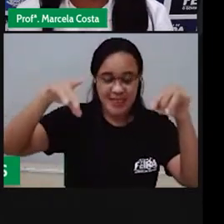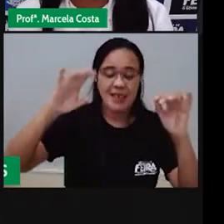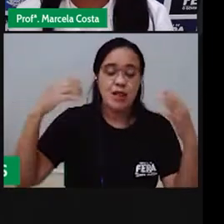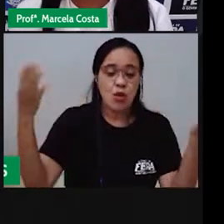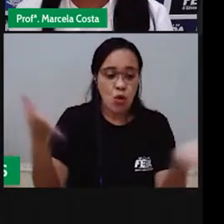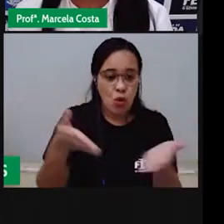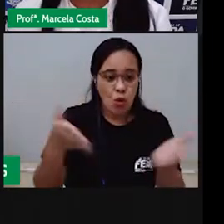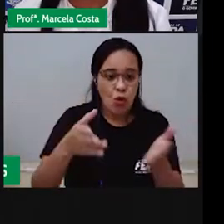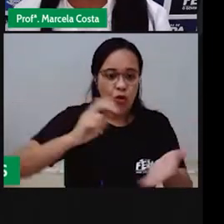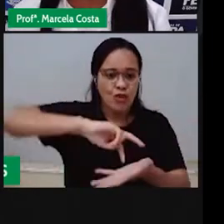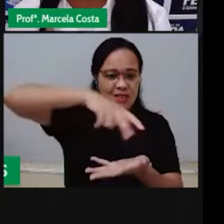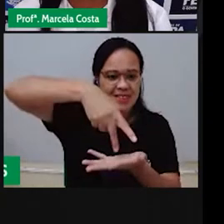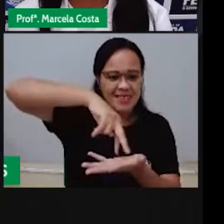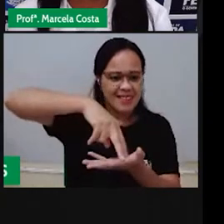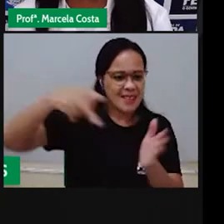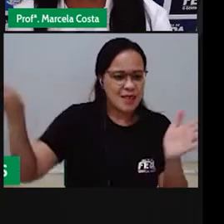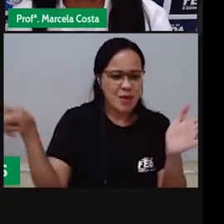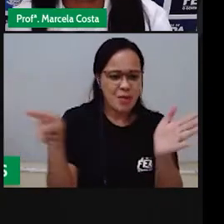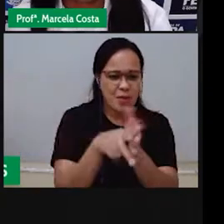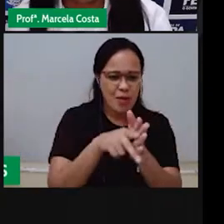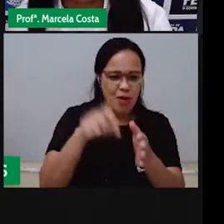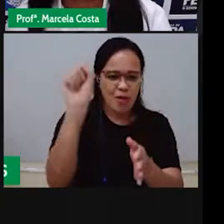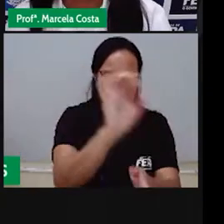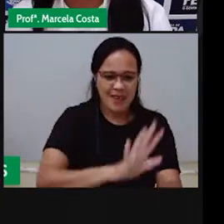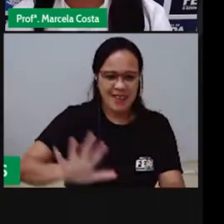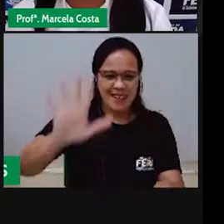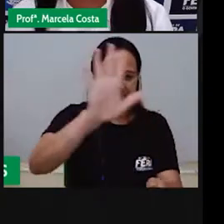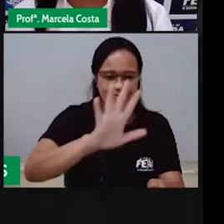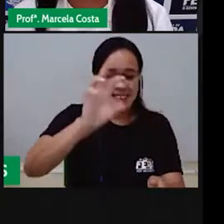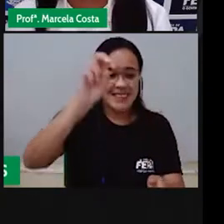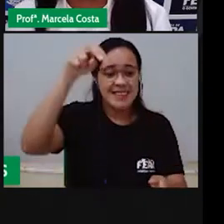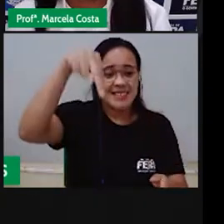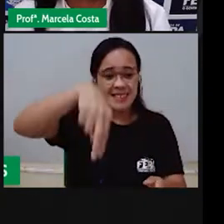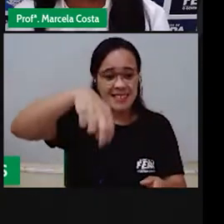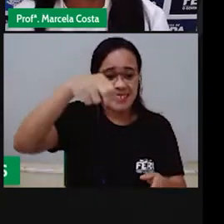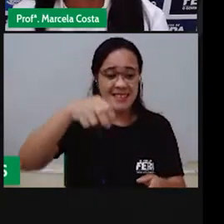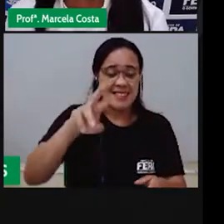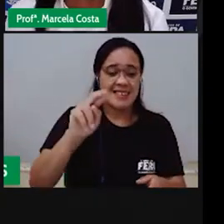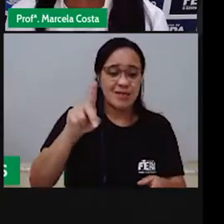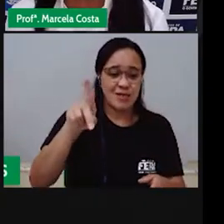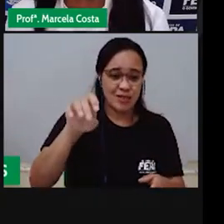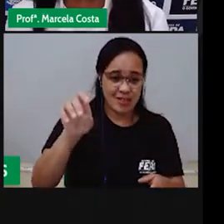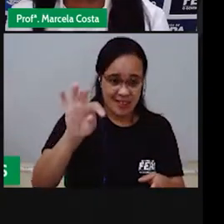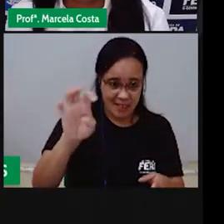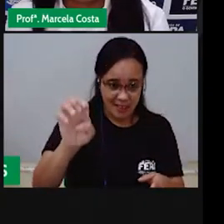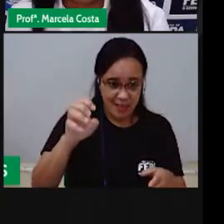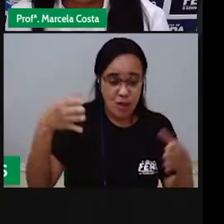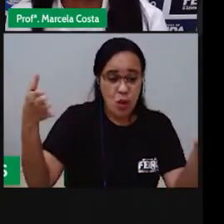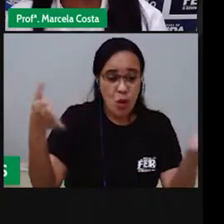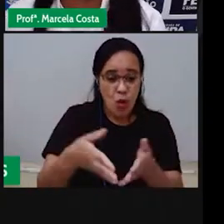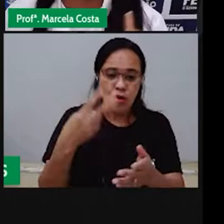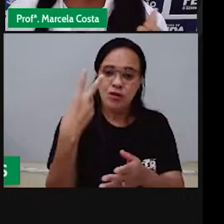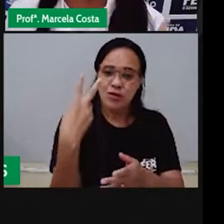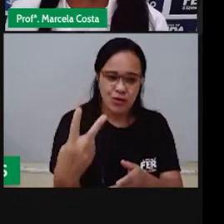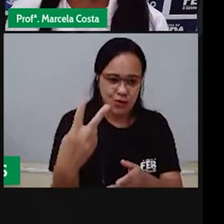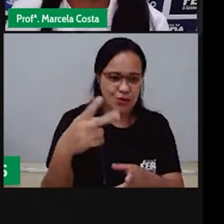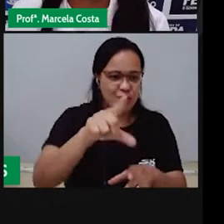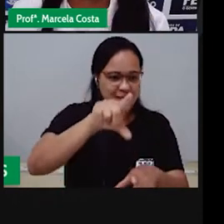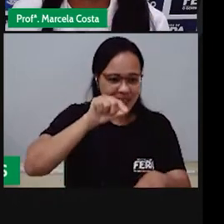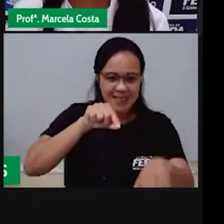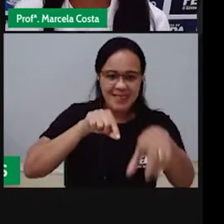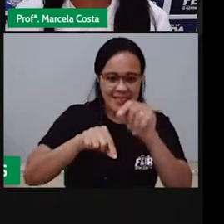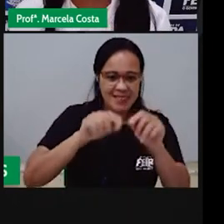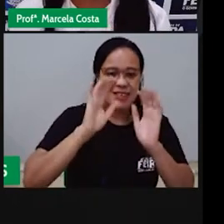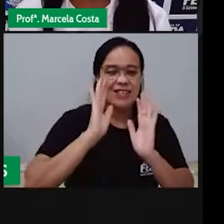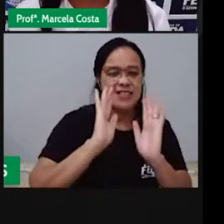região. Eu separei dois tipos de dança para a gente trabalhar, que vai ser o